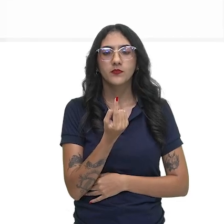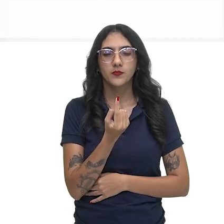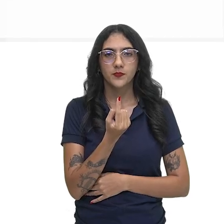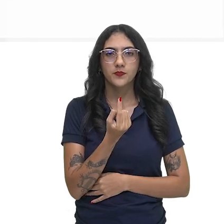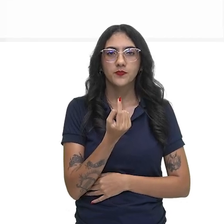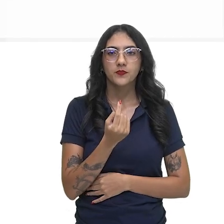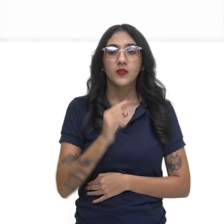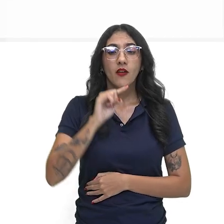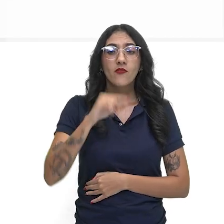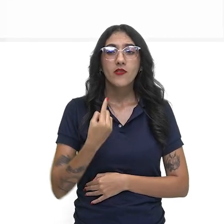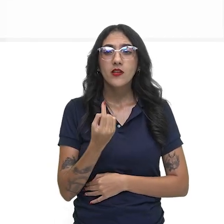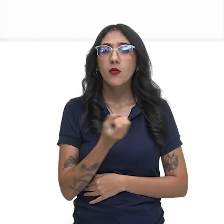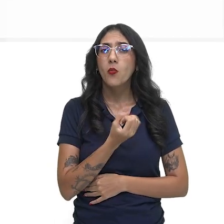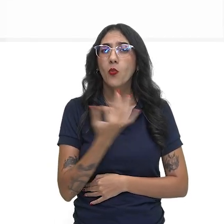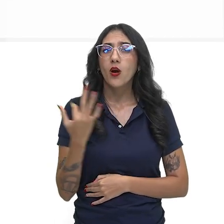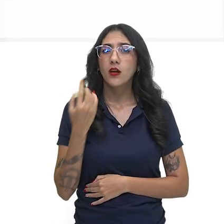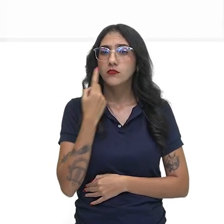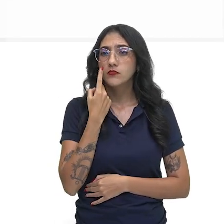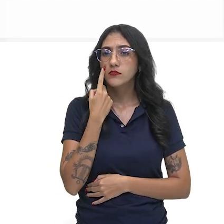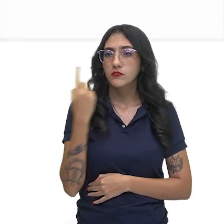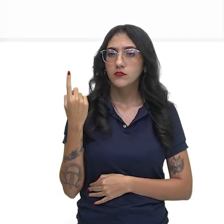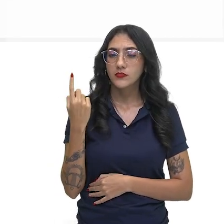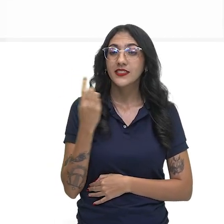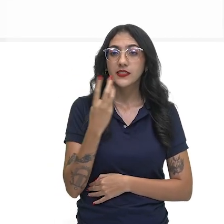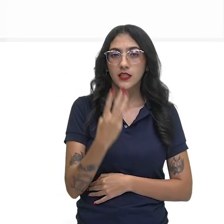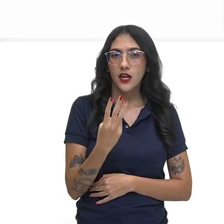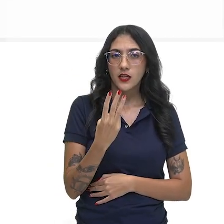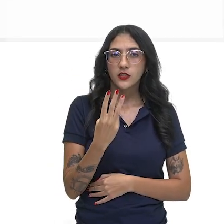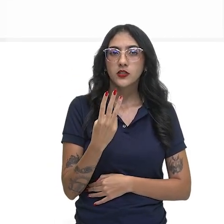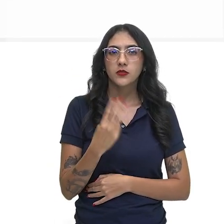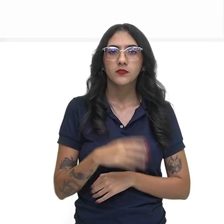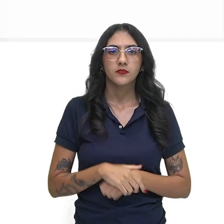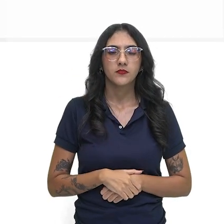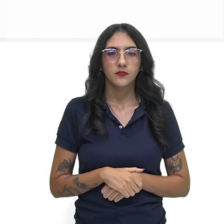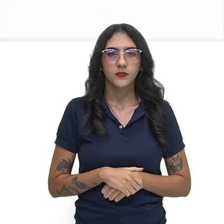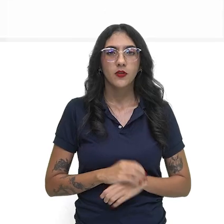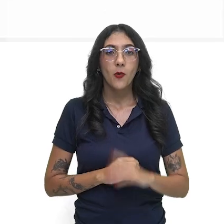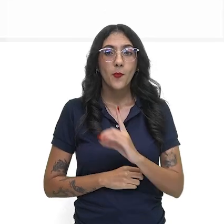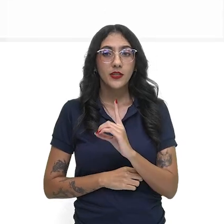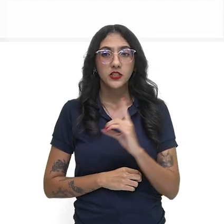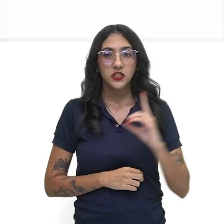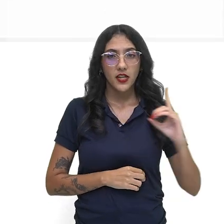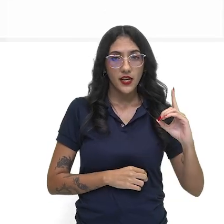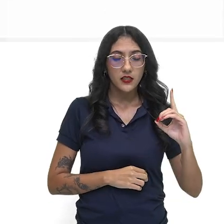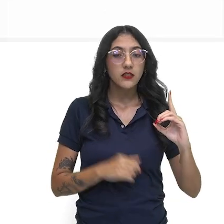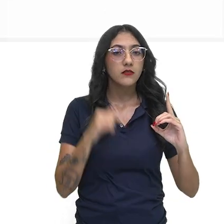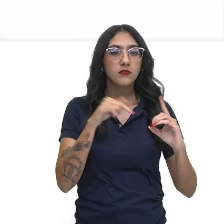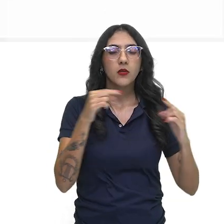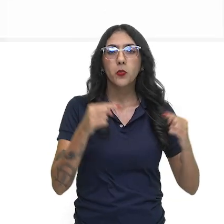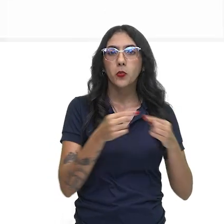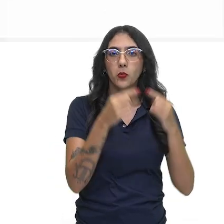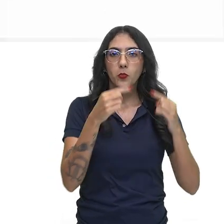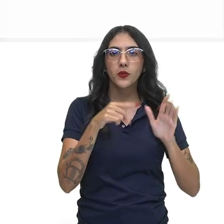A vírgula anda 3 casas. Andou para a direita? Expoente negativo.